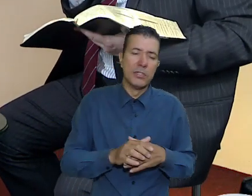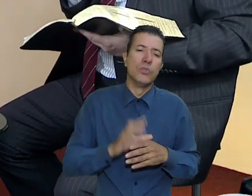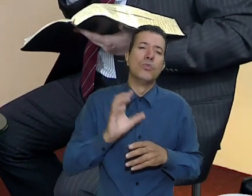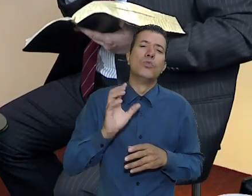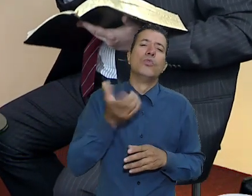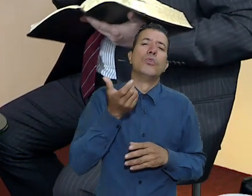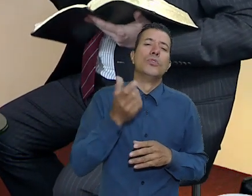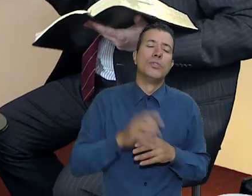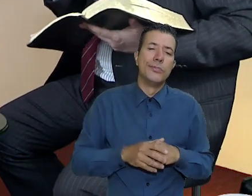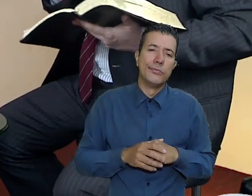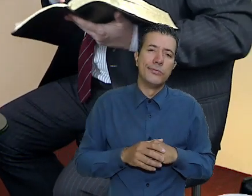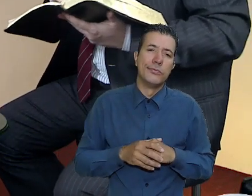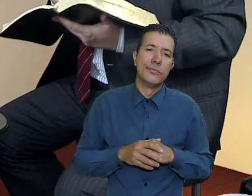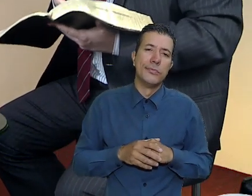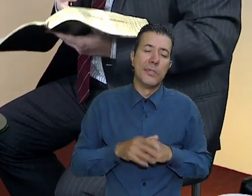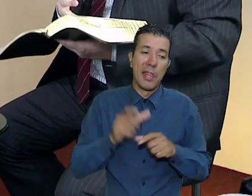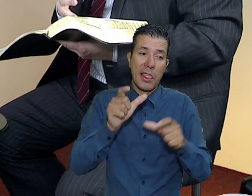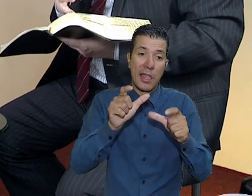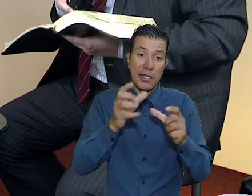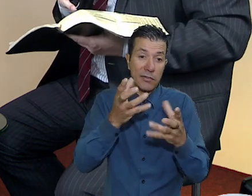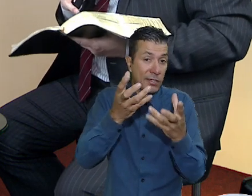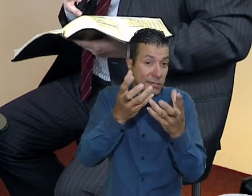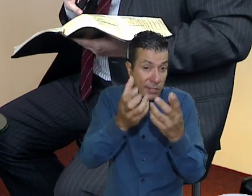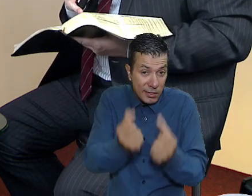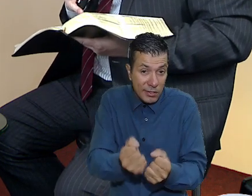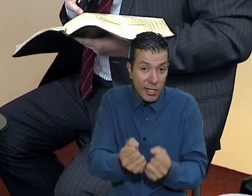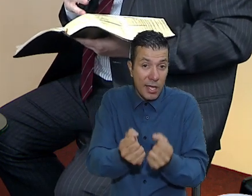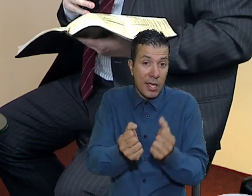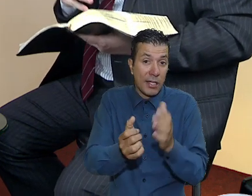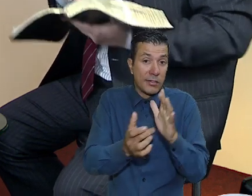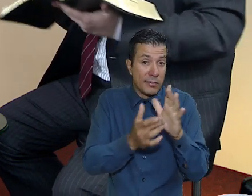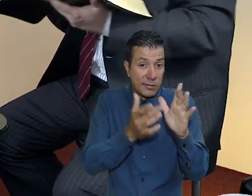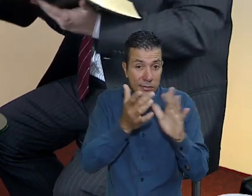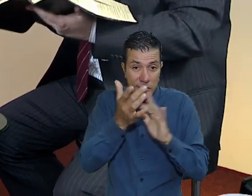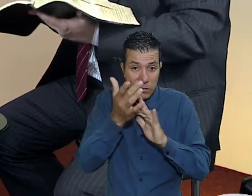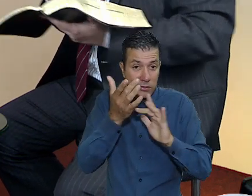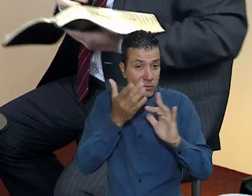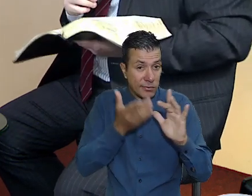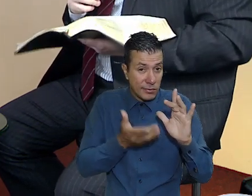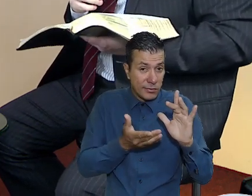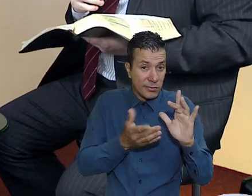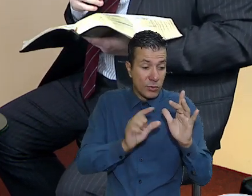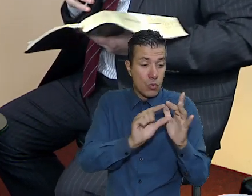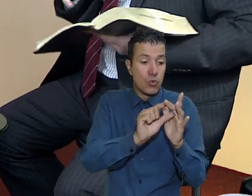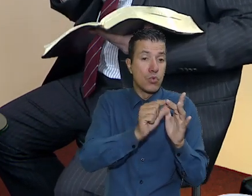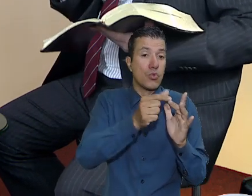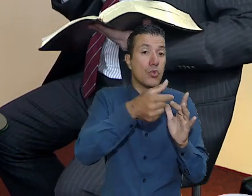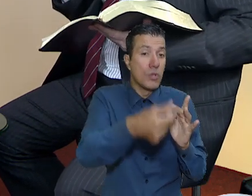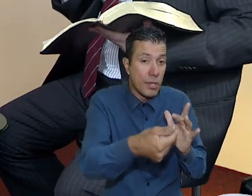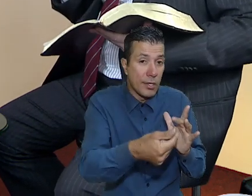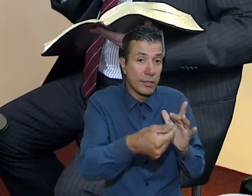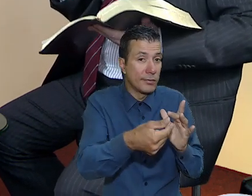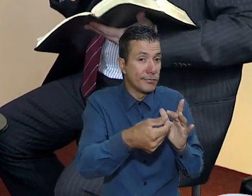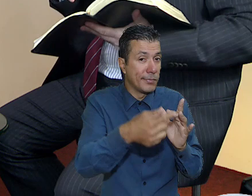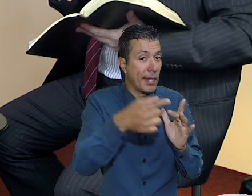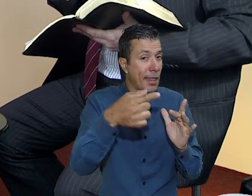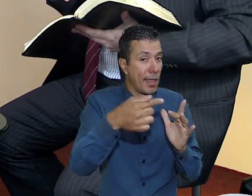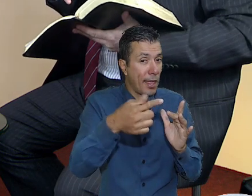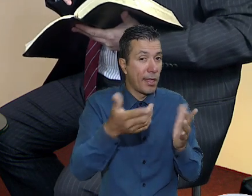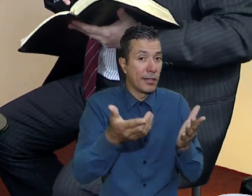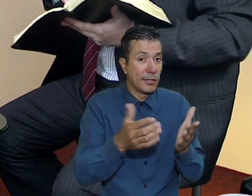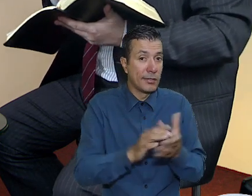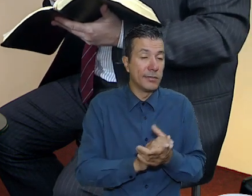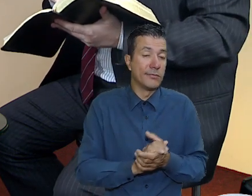onde aqueles que não aceitaram o selo de Deus, que é o tema do próximo estudo, onde